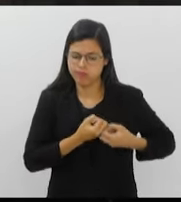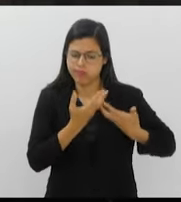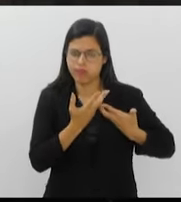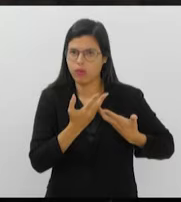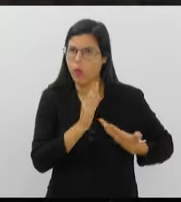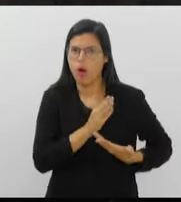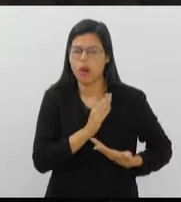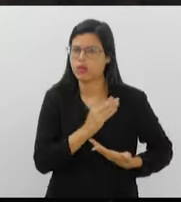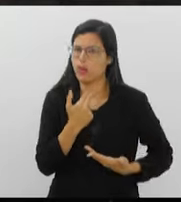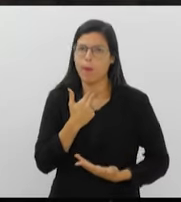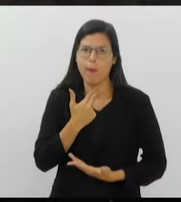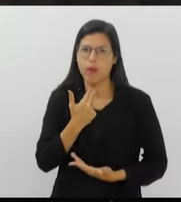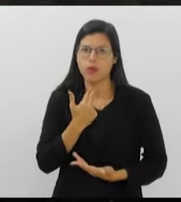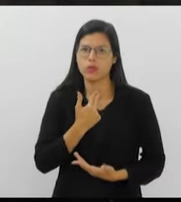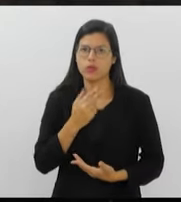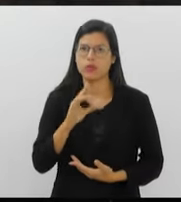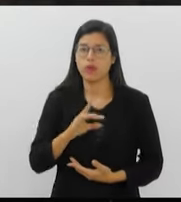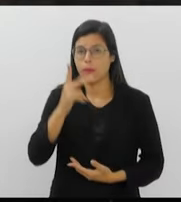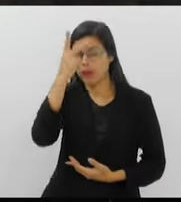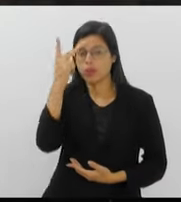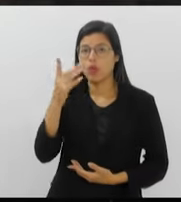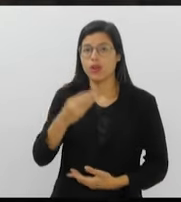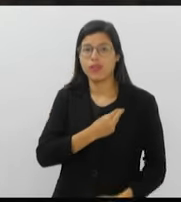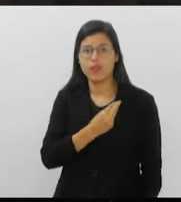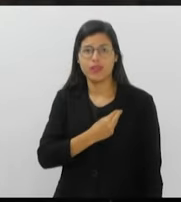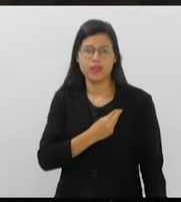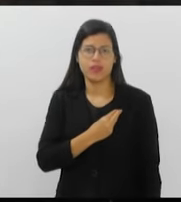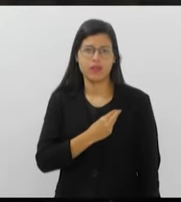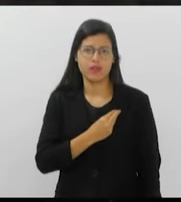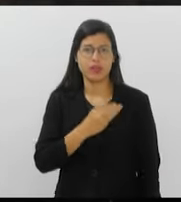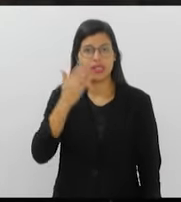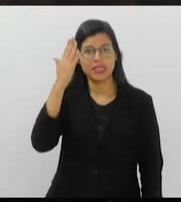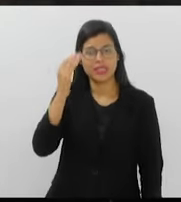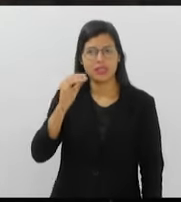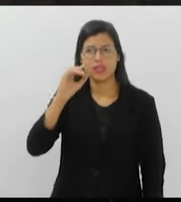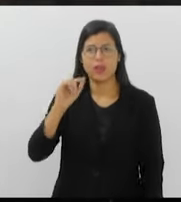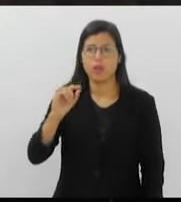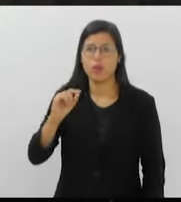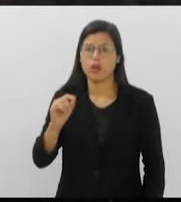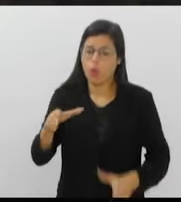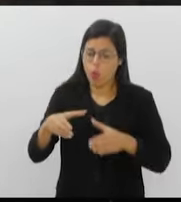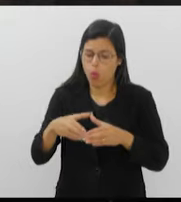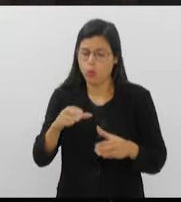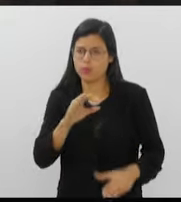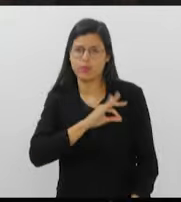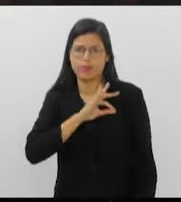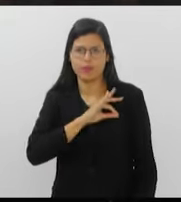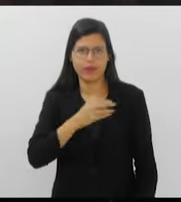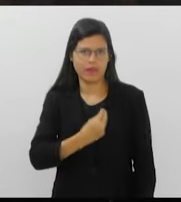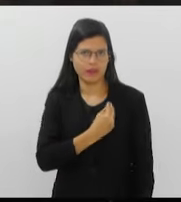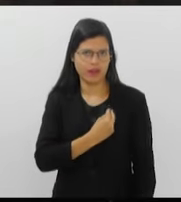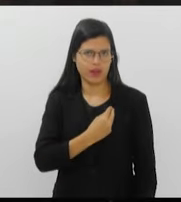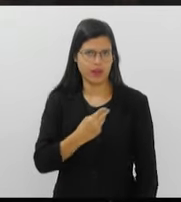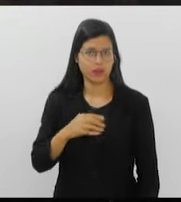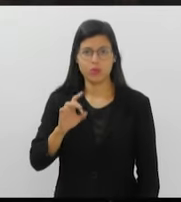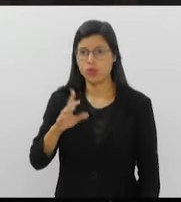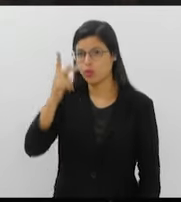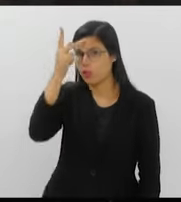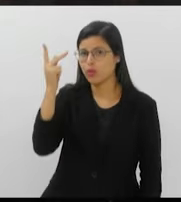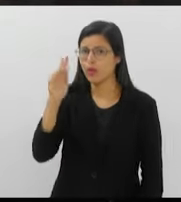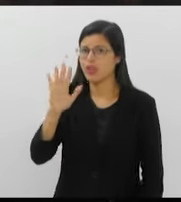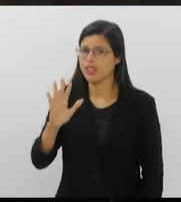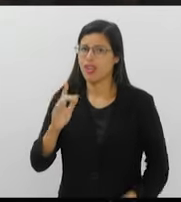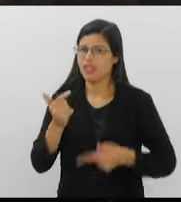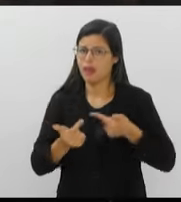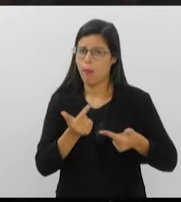Porque só quem vive isso, sabe o que a tropa está passando. Só quem vive isso.